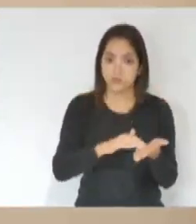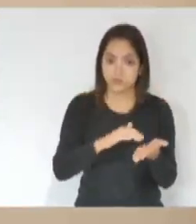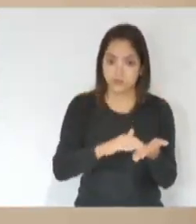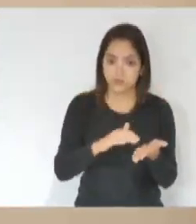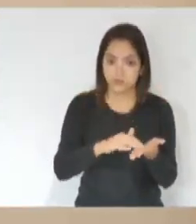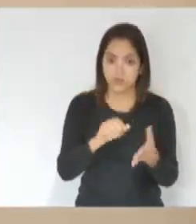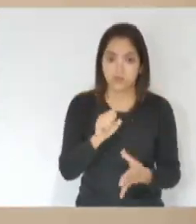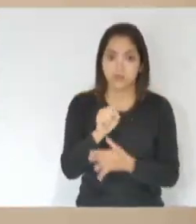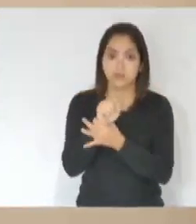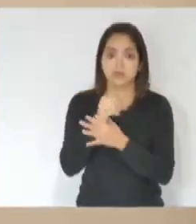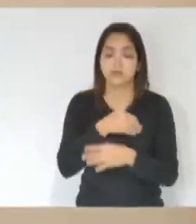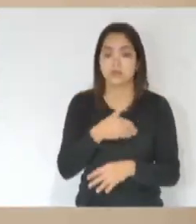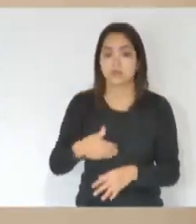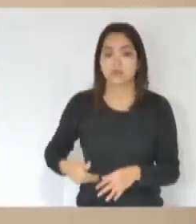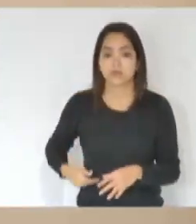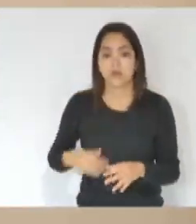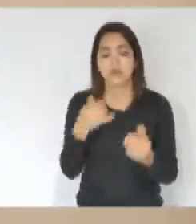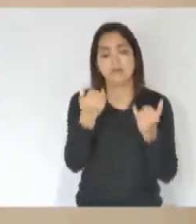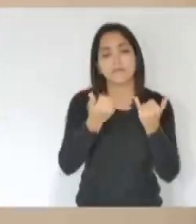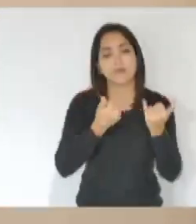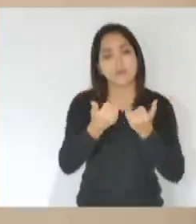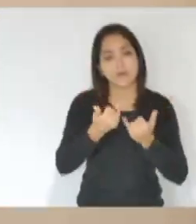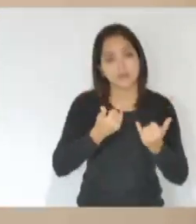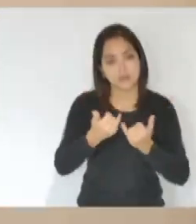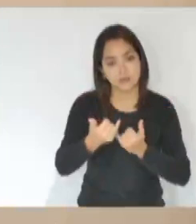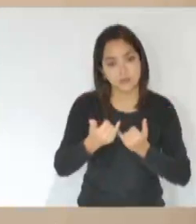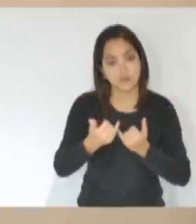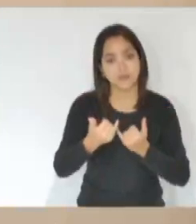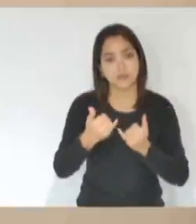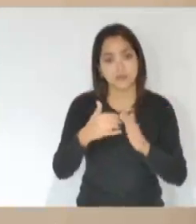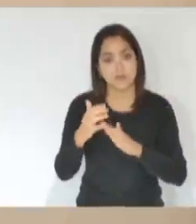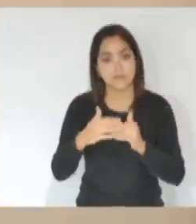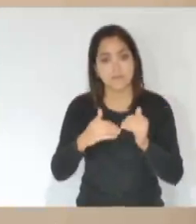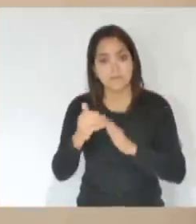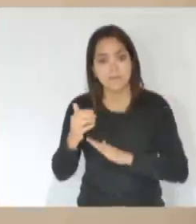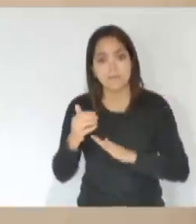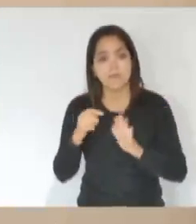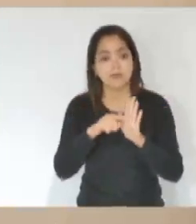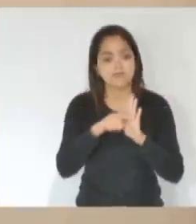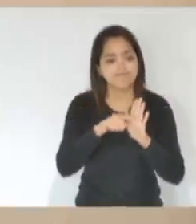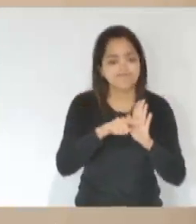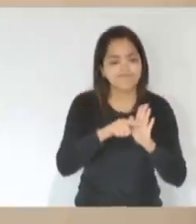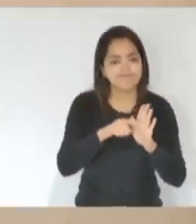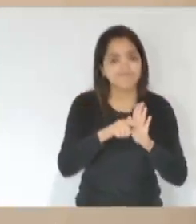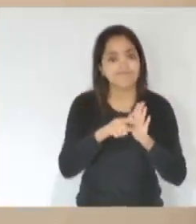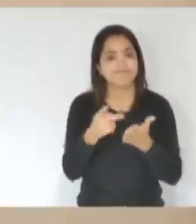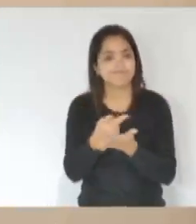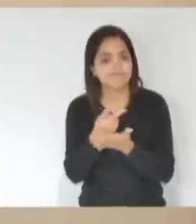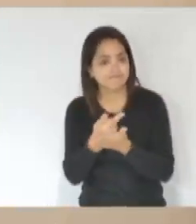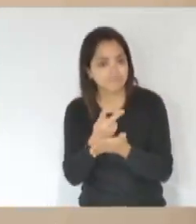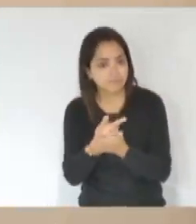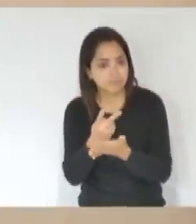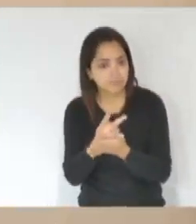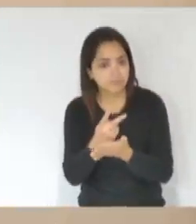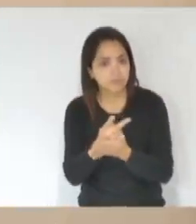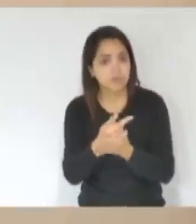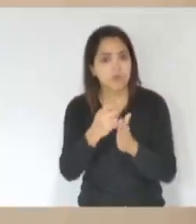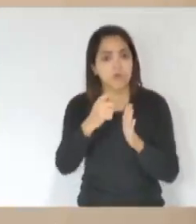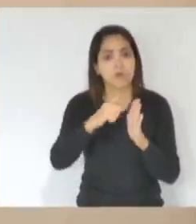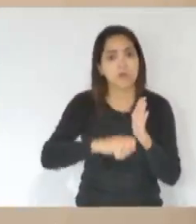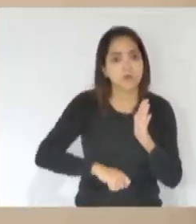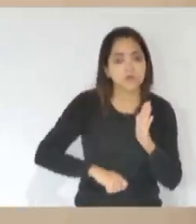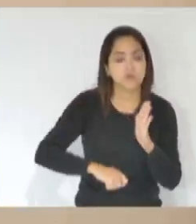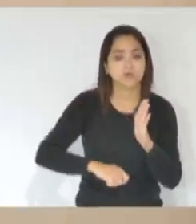Segurança Pública informações acerca das ações tomadas a fim de apurar possíveis irregularidades no concurso público 42 de